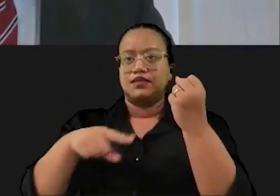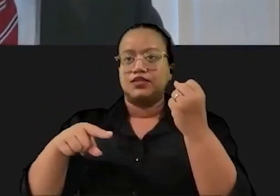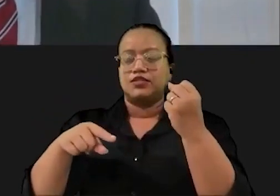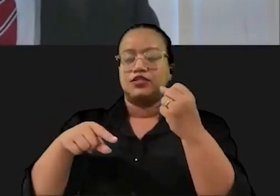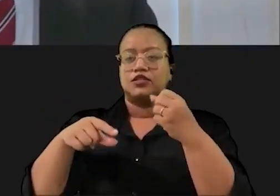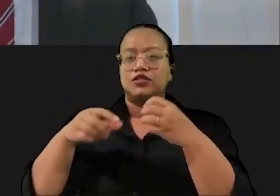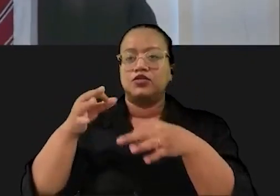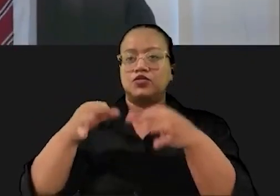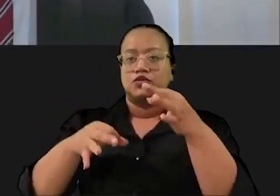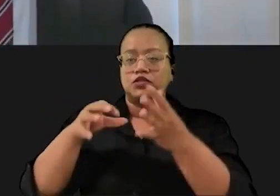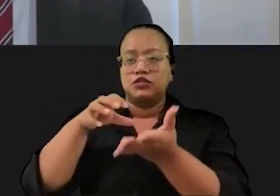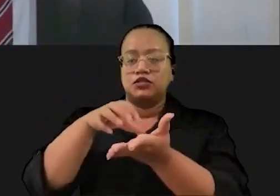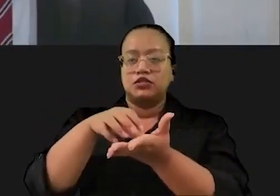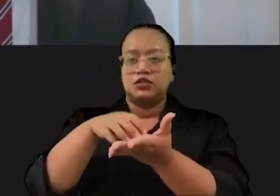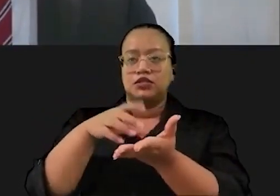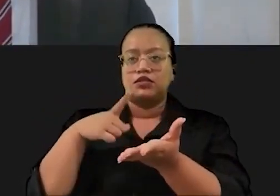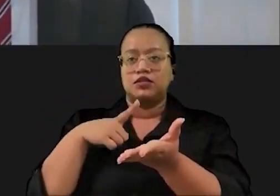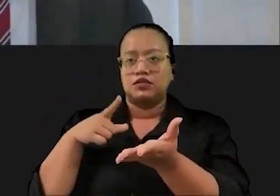significativo, ele